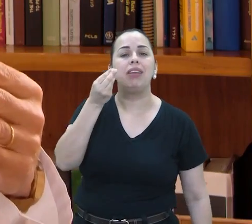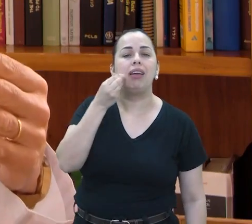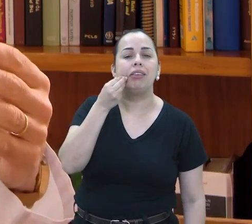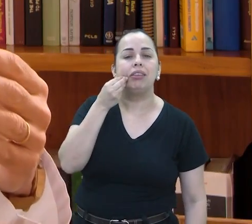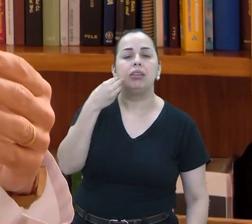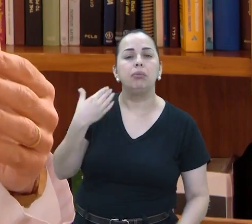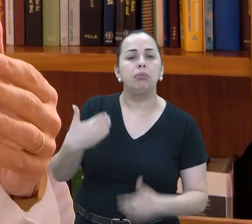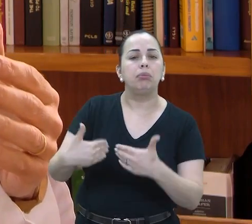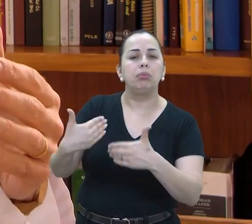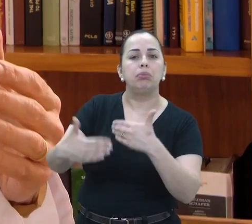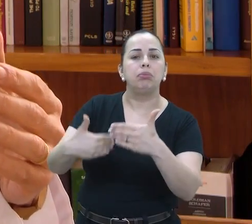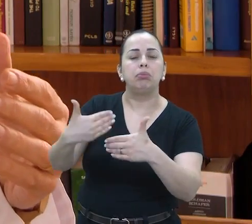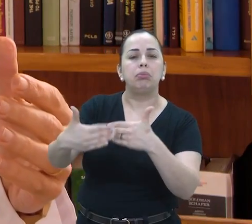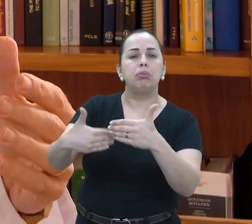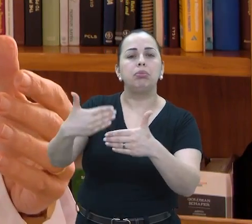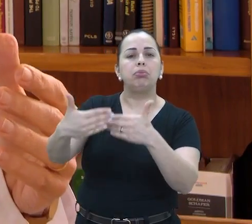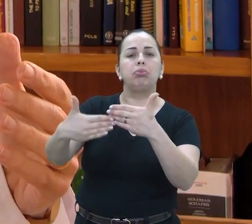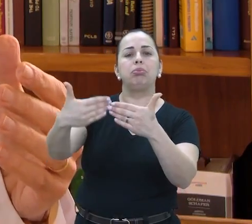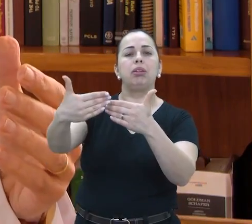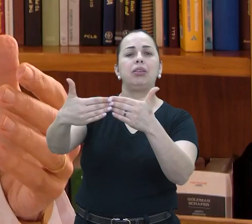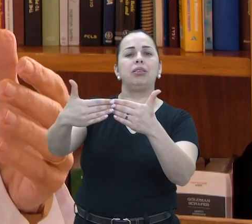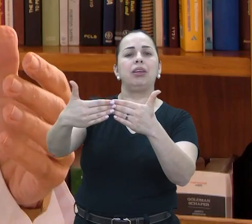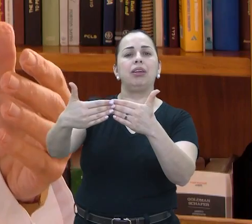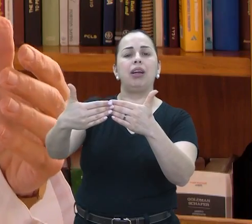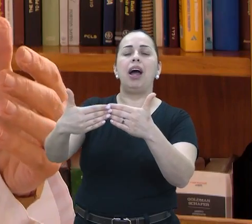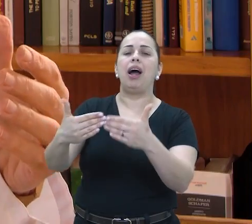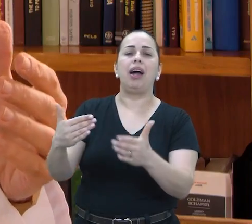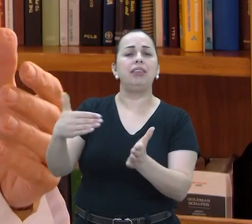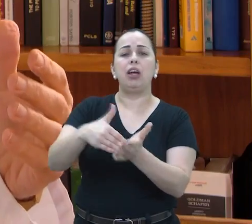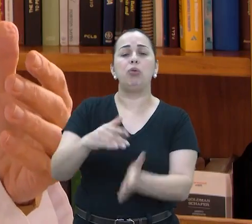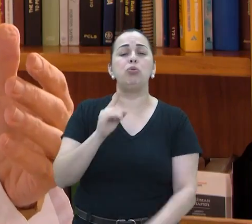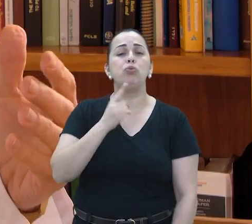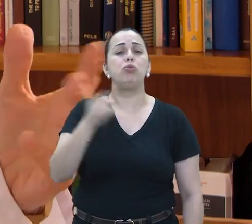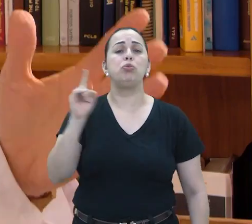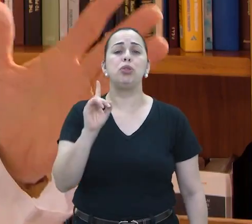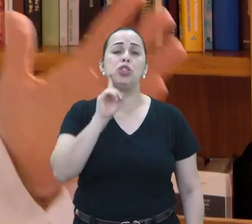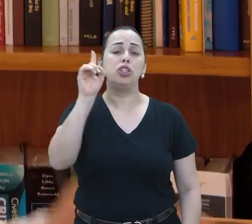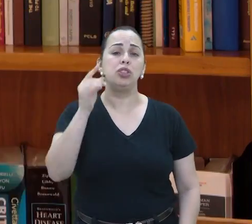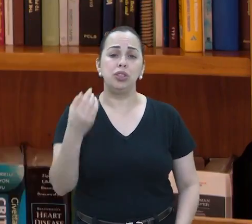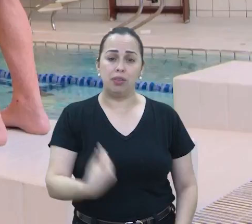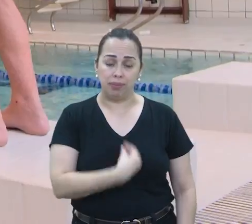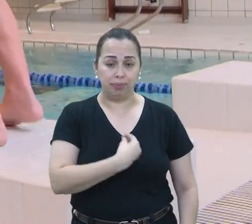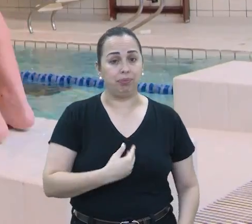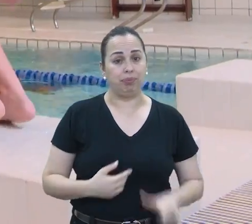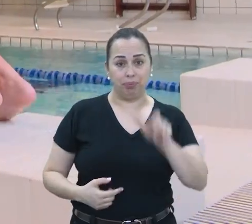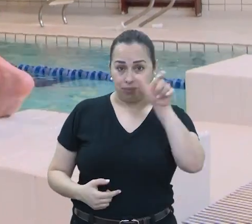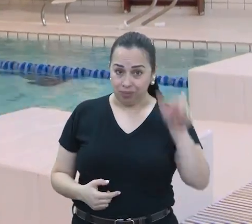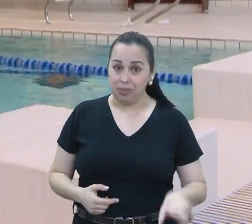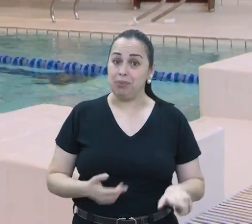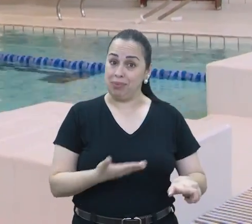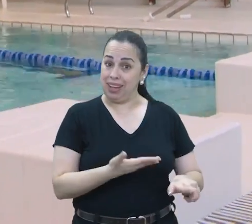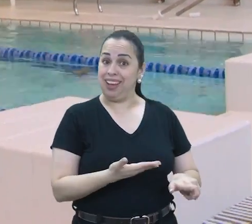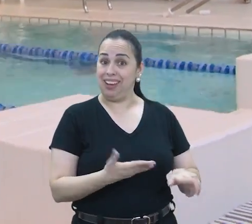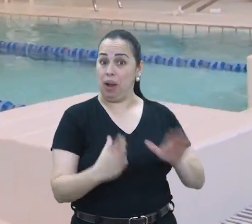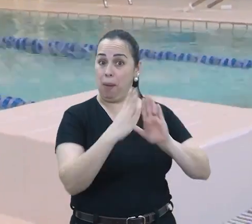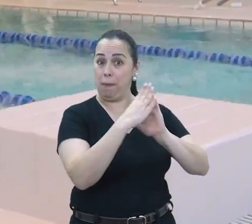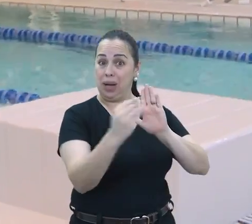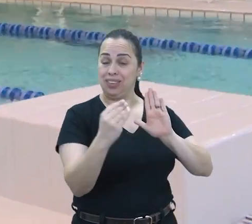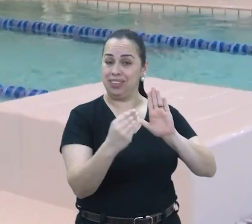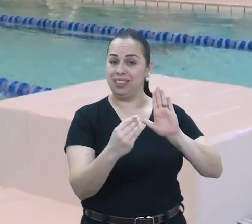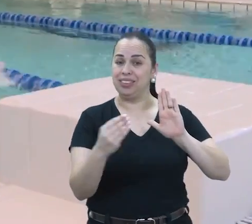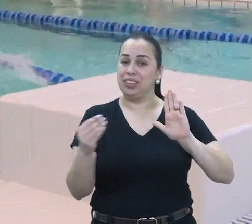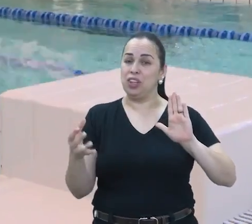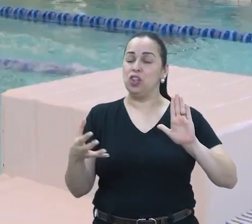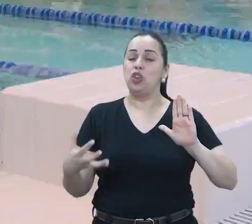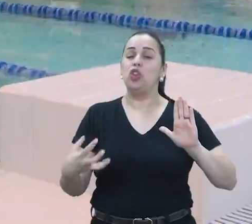tentar chegar com o mínimo possível de morbidade até o último dia de vida, é isso. E o seu Francisco é um exemplo